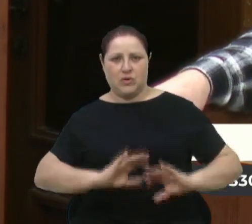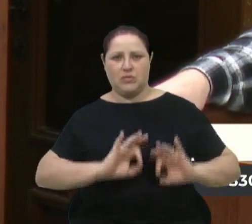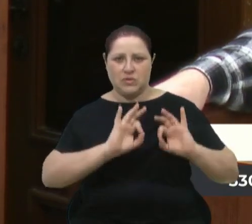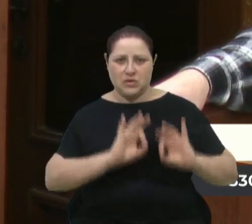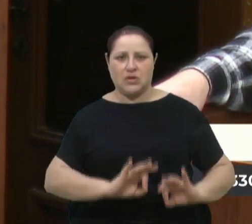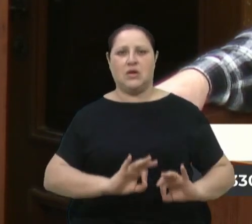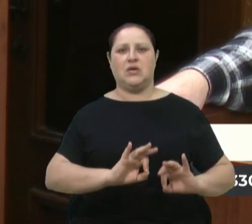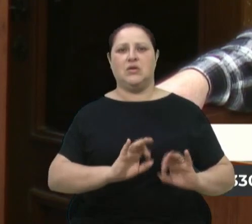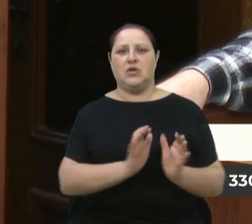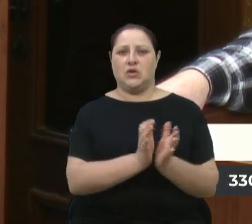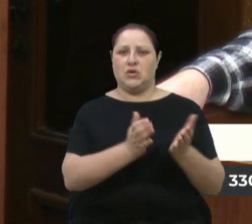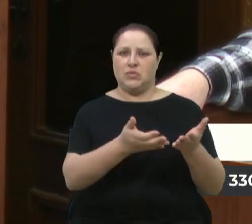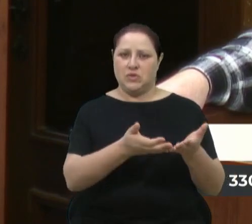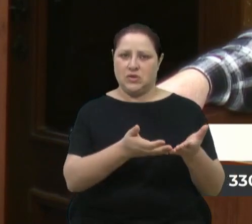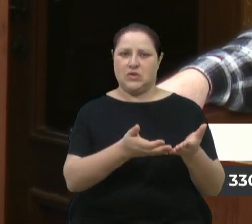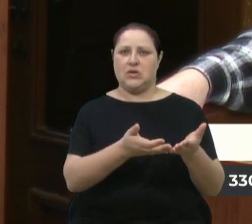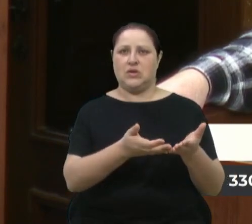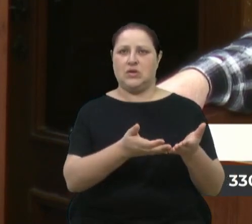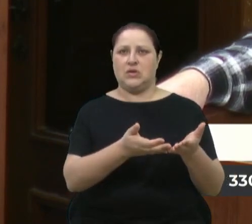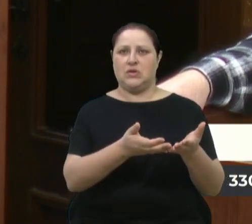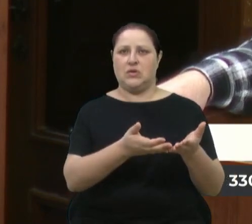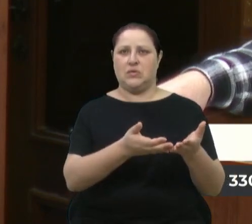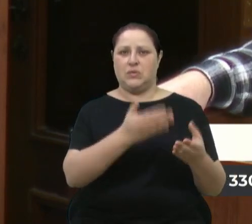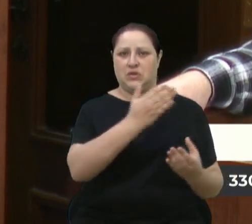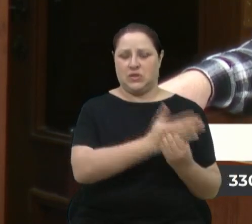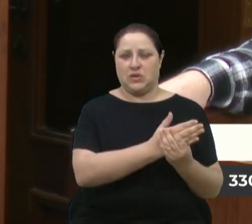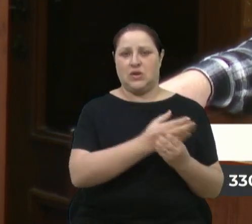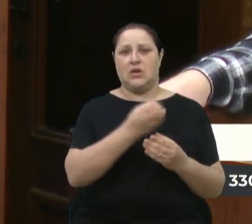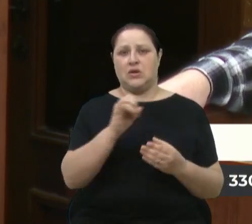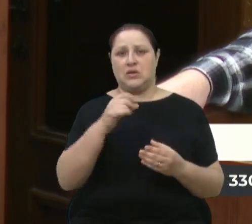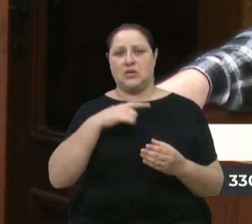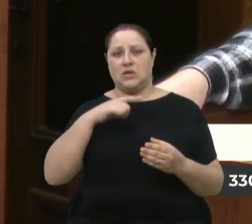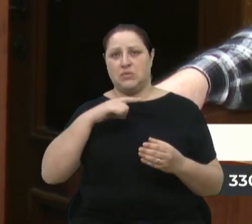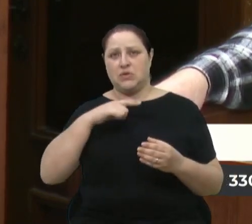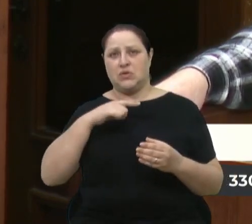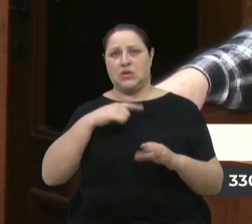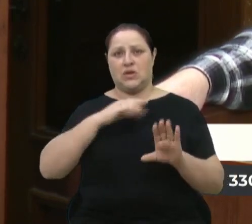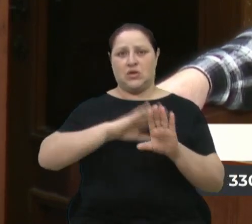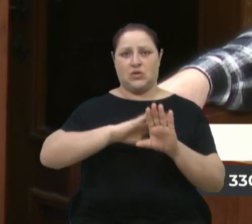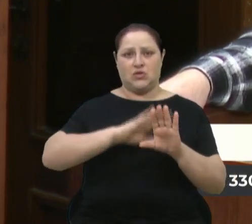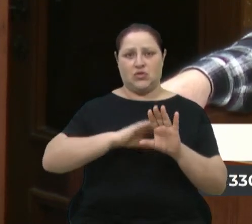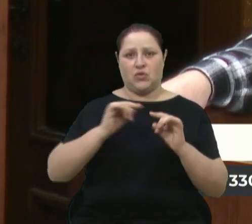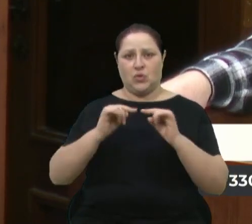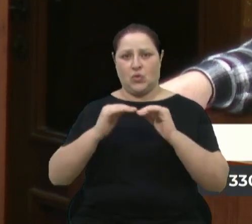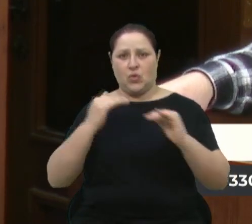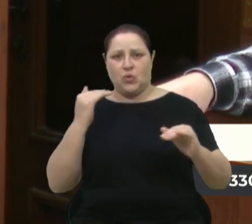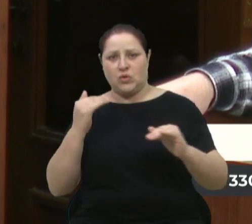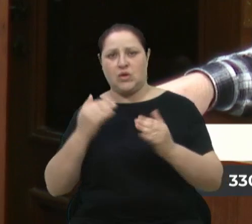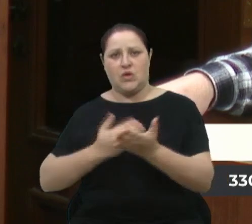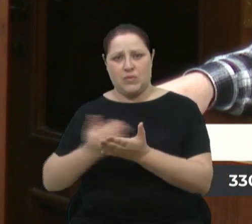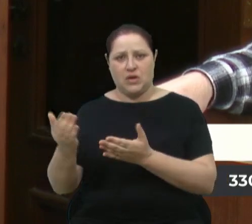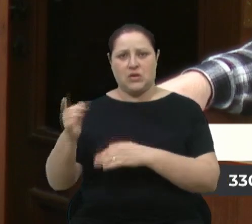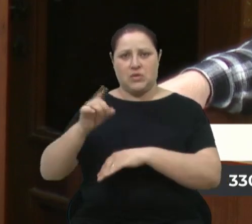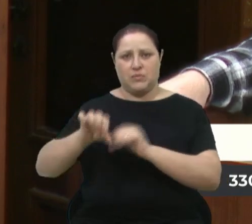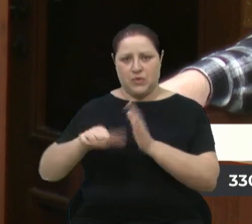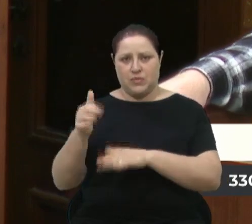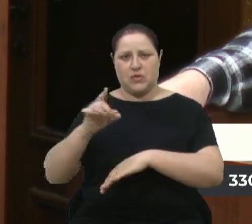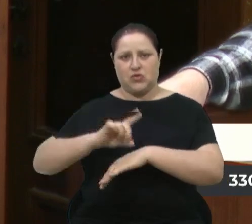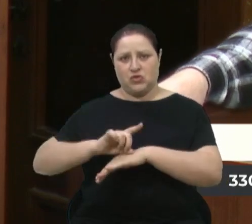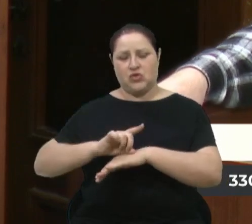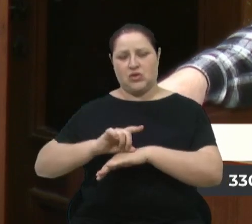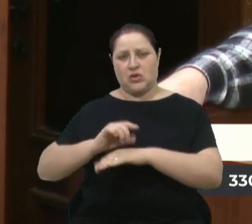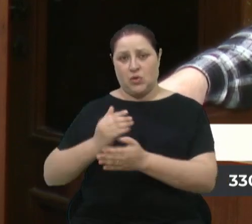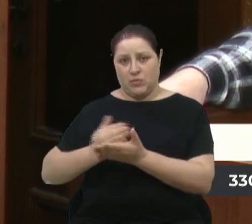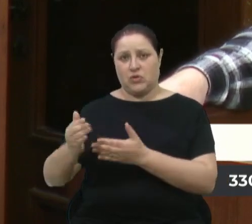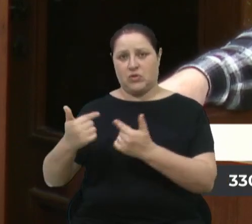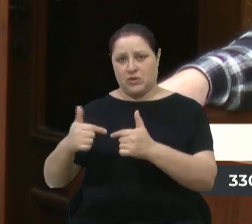se tem alguém que tem divergência ideológica com o vereador Sandro Fantinel, desde o primeiro dia dessa legislatura, é esse vereador que vos